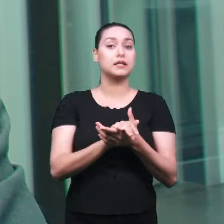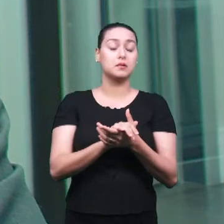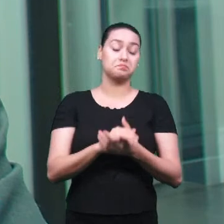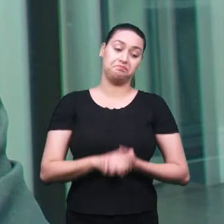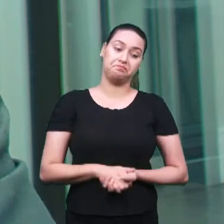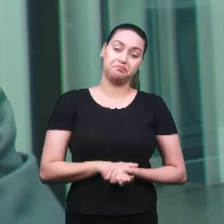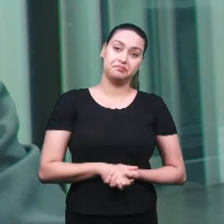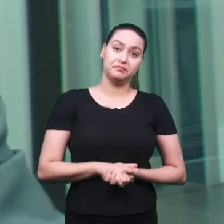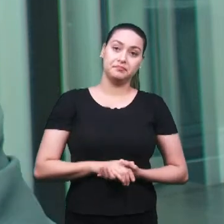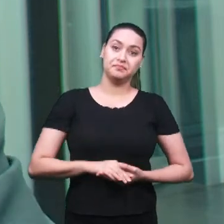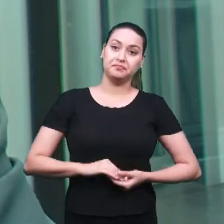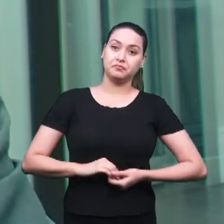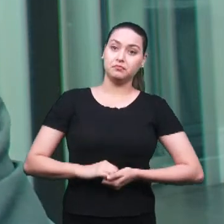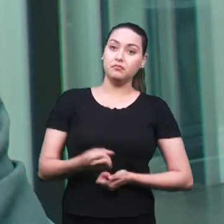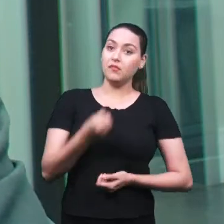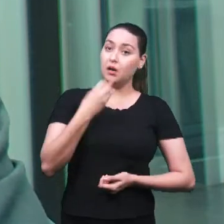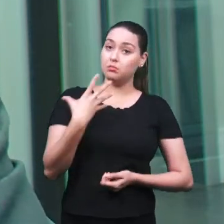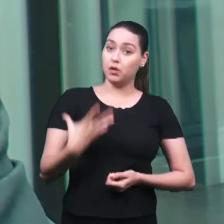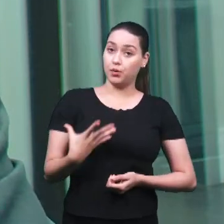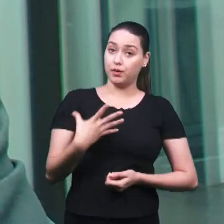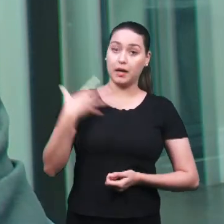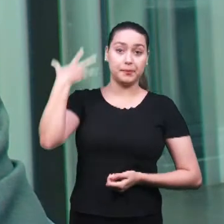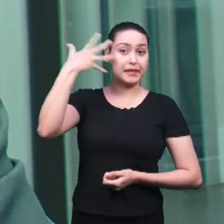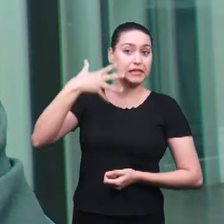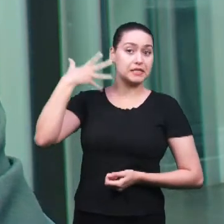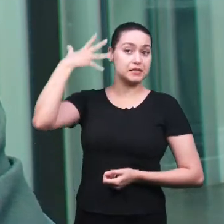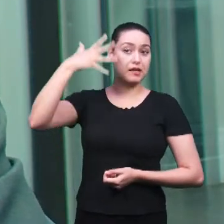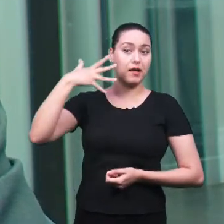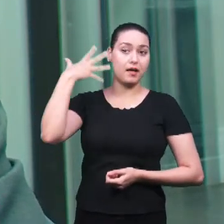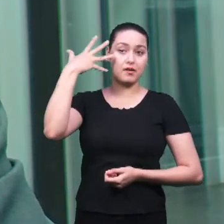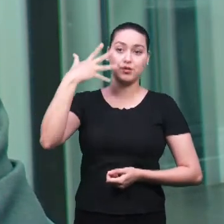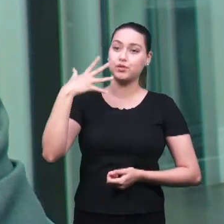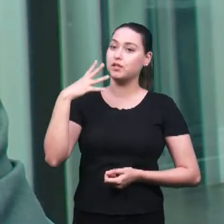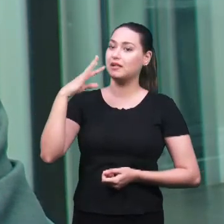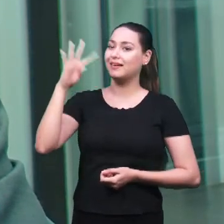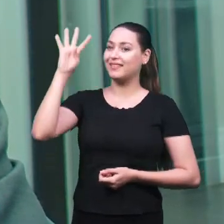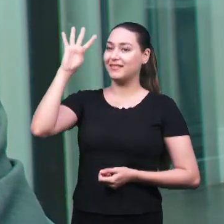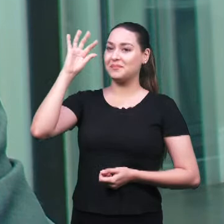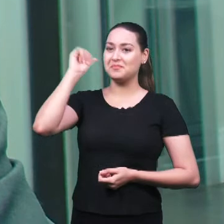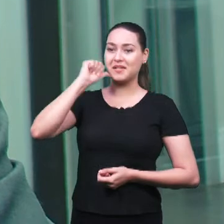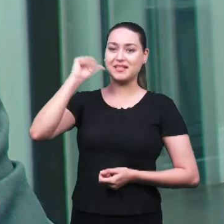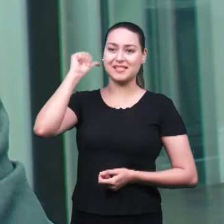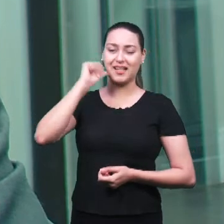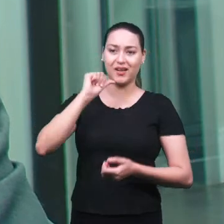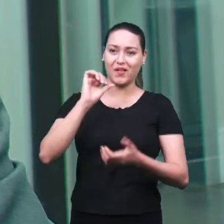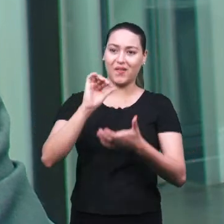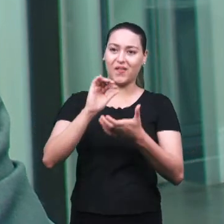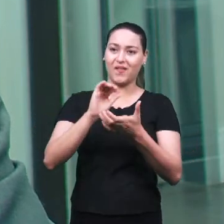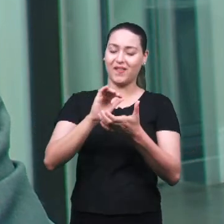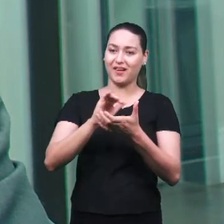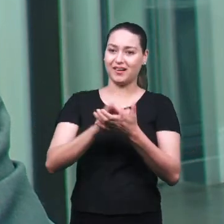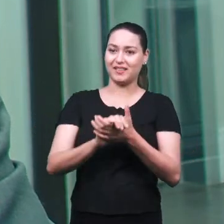a palavra que será trazida para as senhoras, as servas e para todos aqueles que